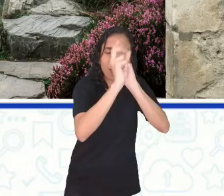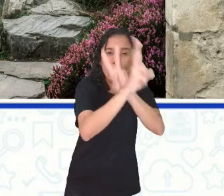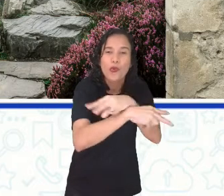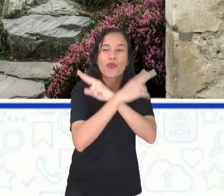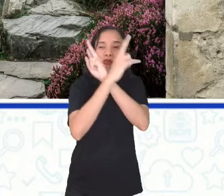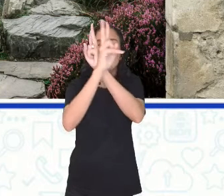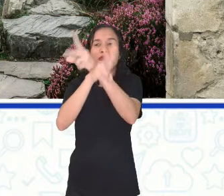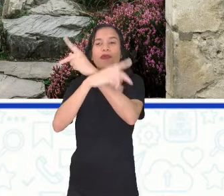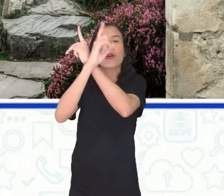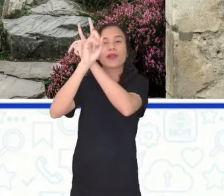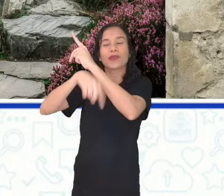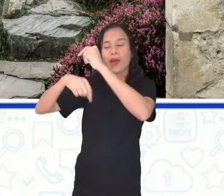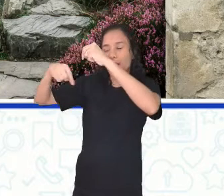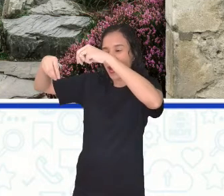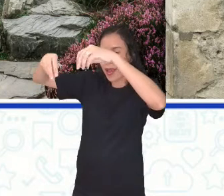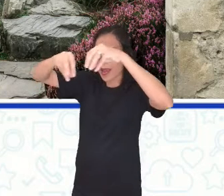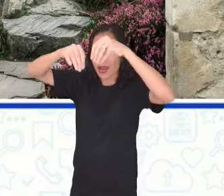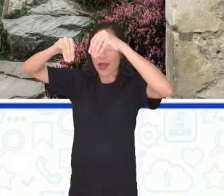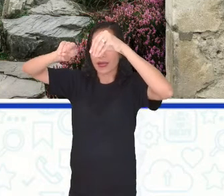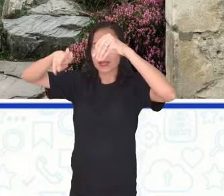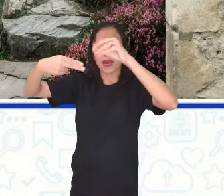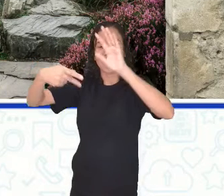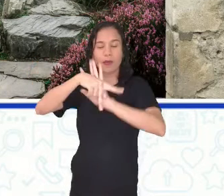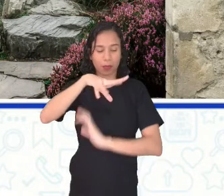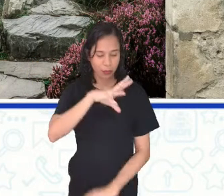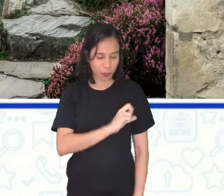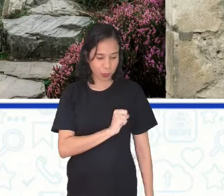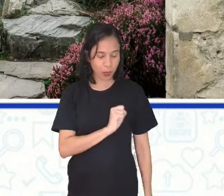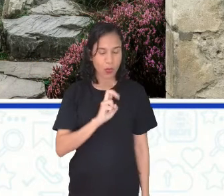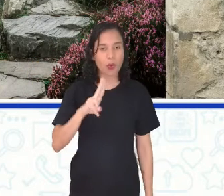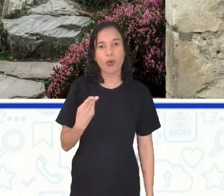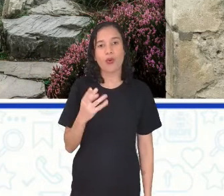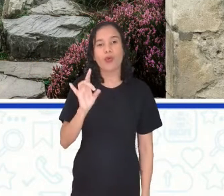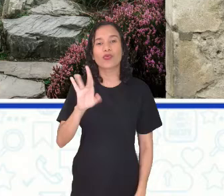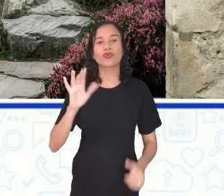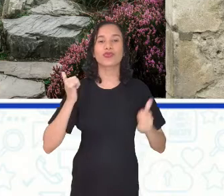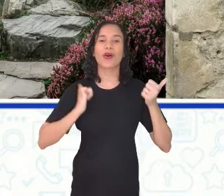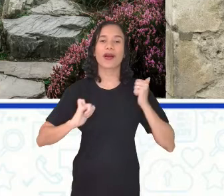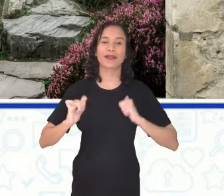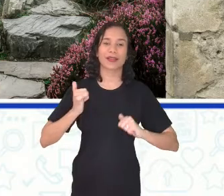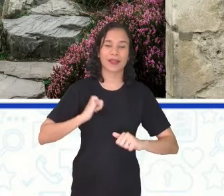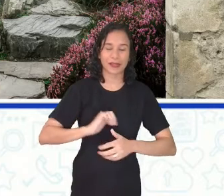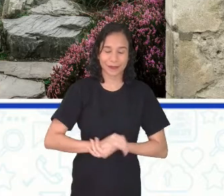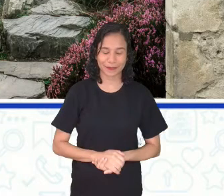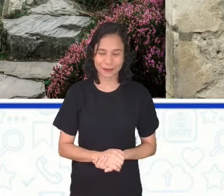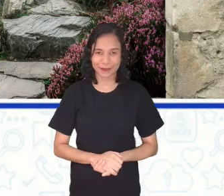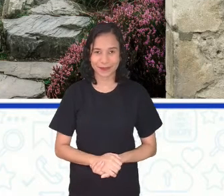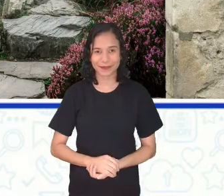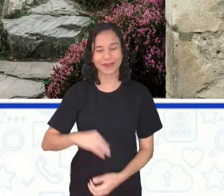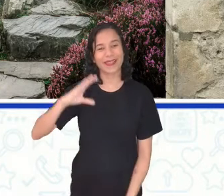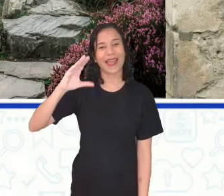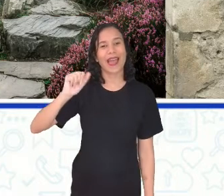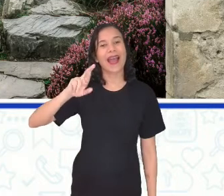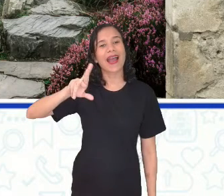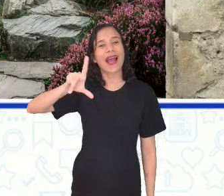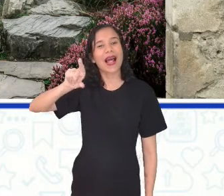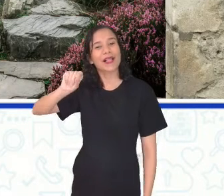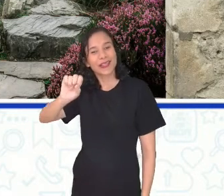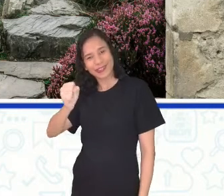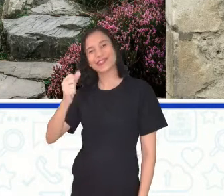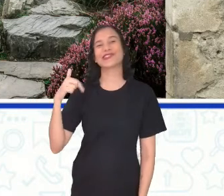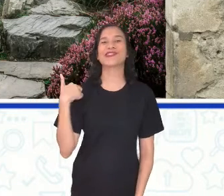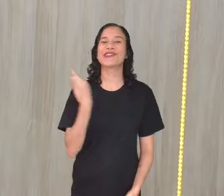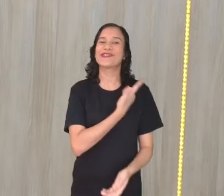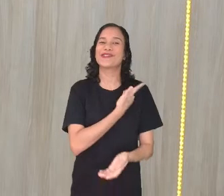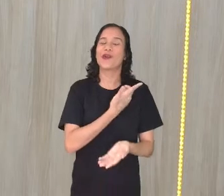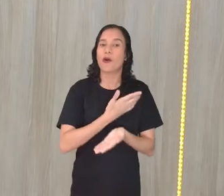é sal, ou precisão de amor, ou simples ânsia. Carlos Drummond de Andrade, e a gente já começa.